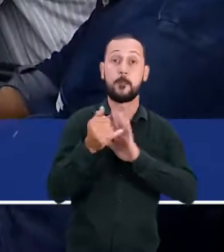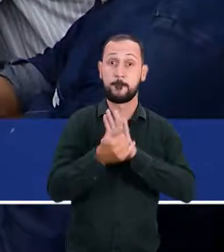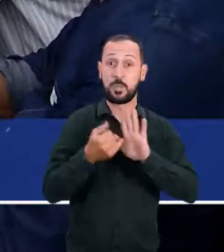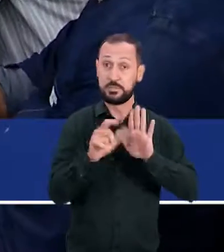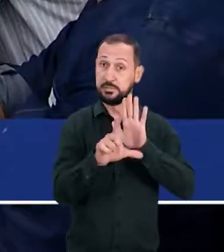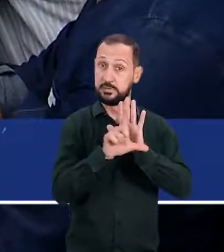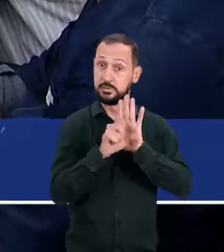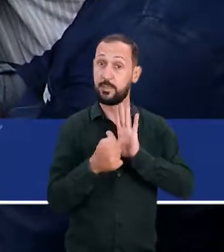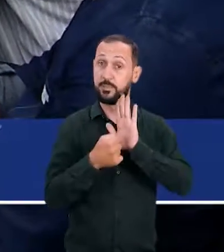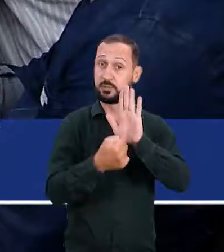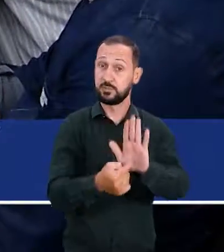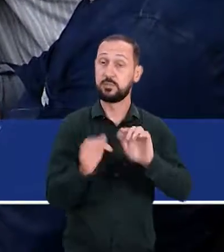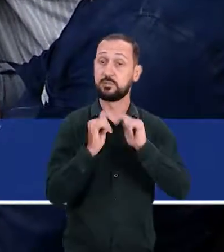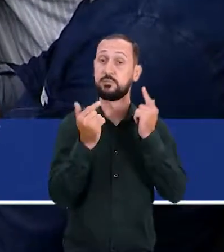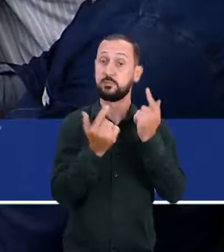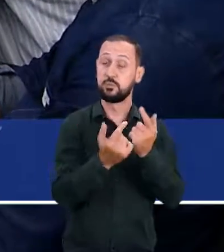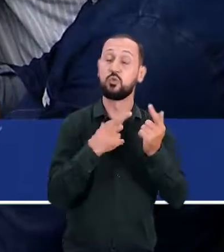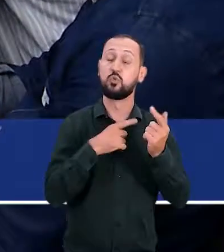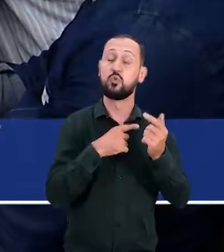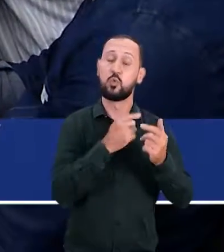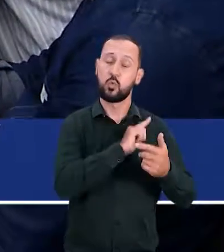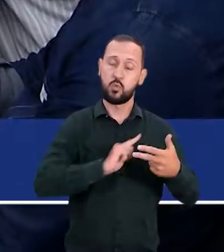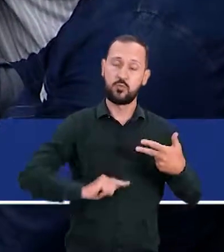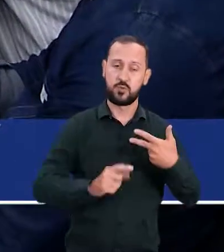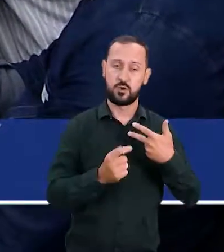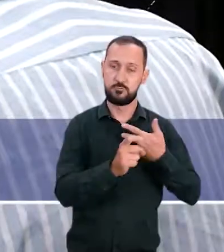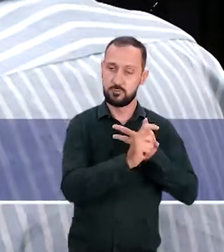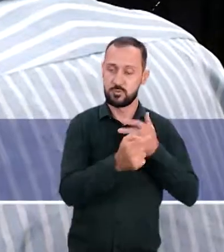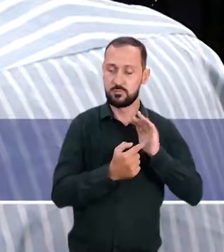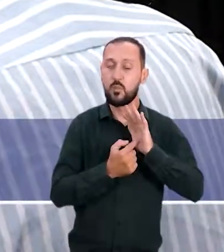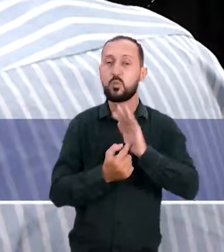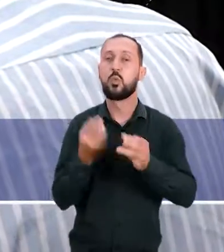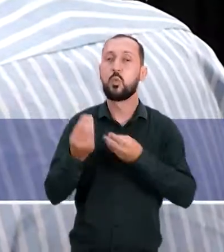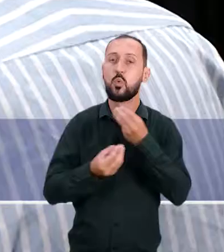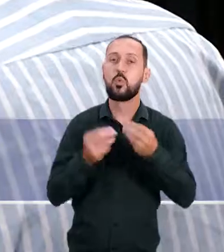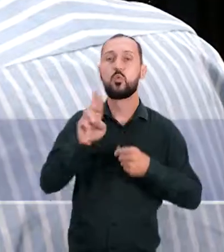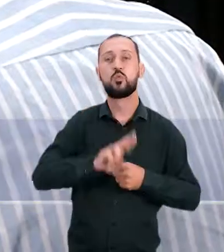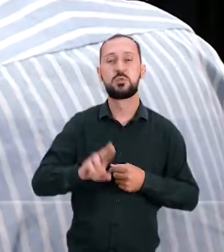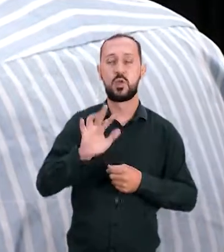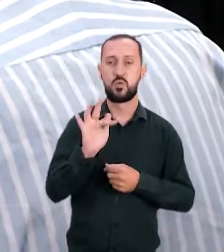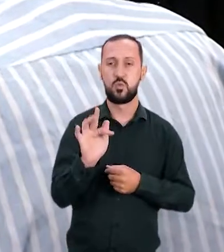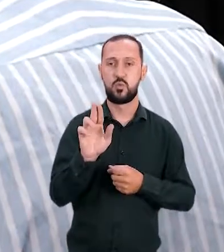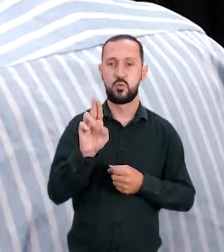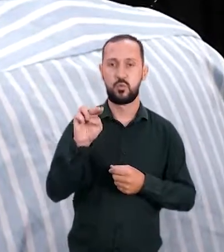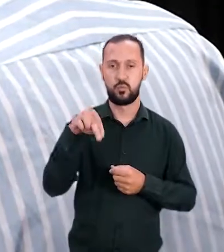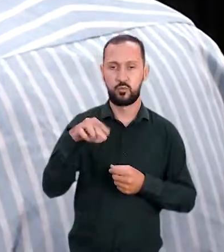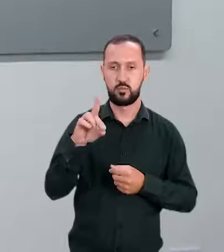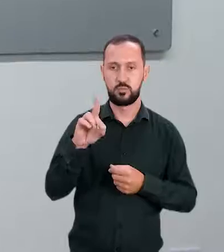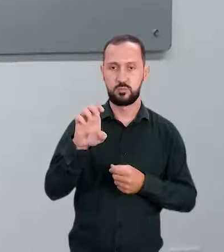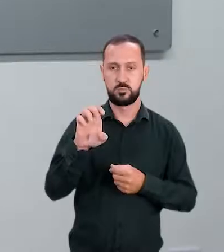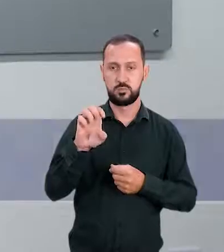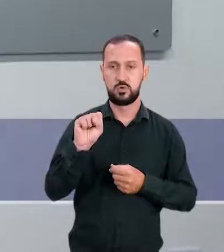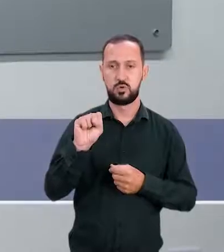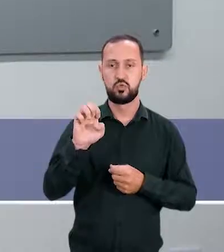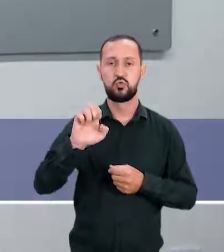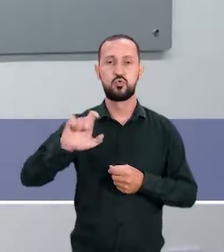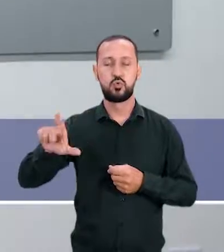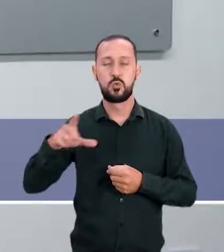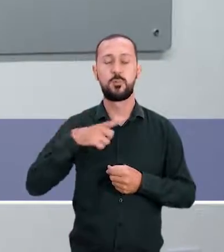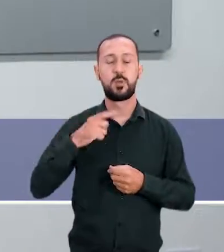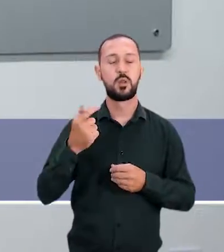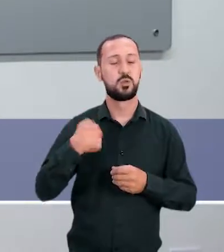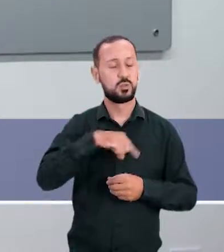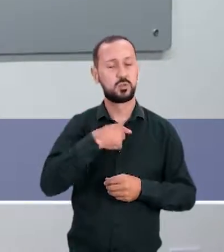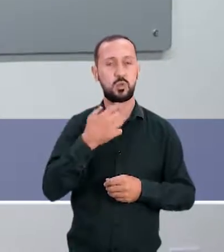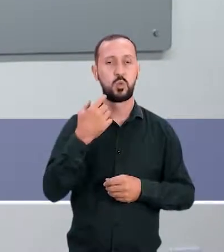o recente projeto apresentado à Casa de Leis pelo governo estadual, que altera o plano de aplicação do Fundersul. Para que pudéssemos